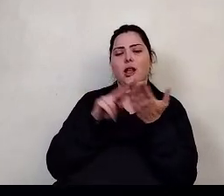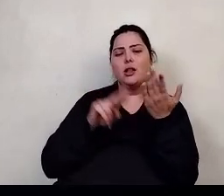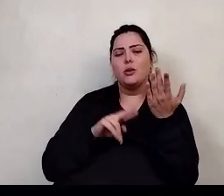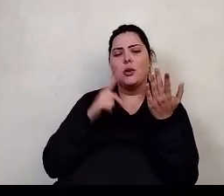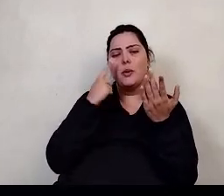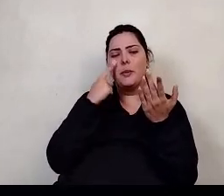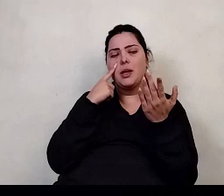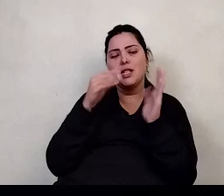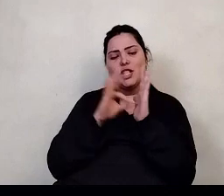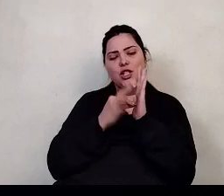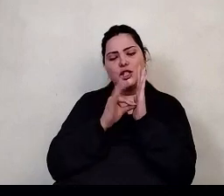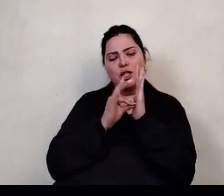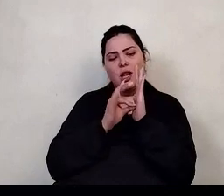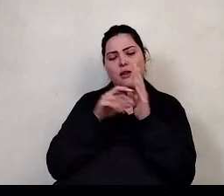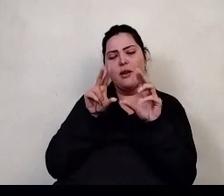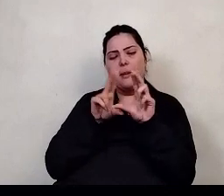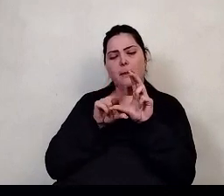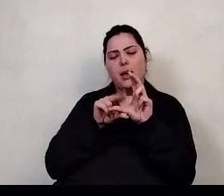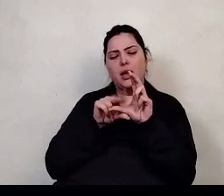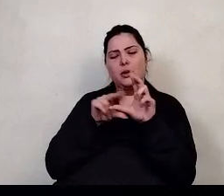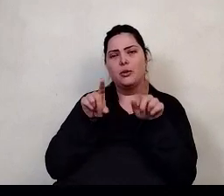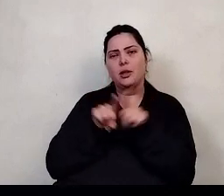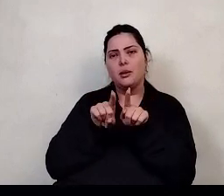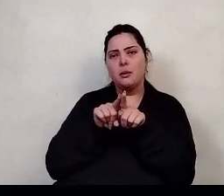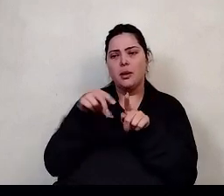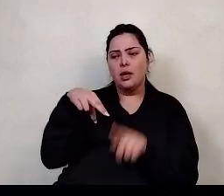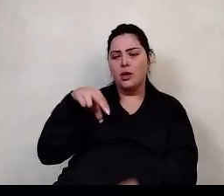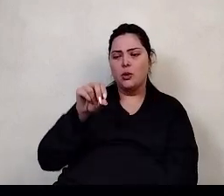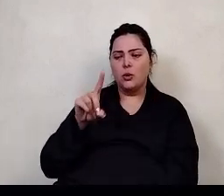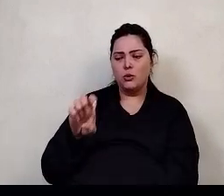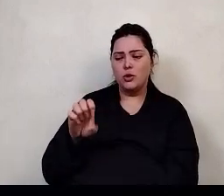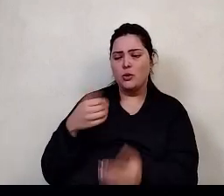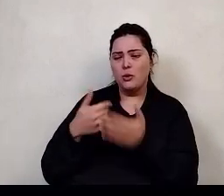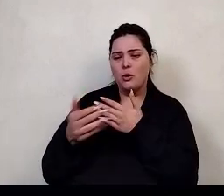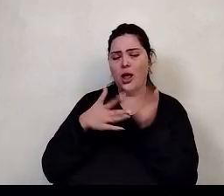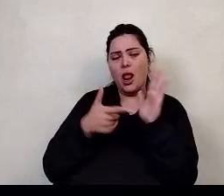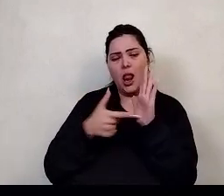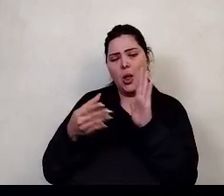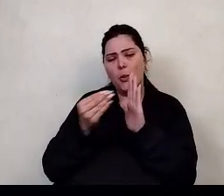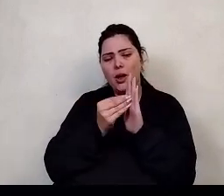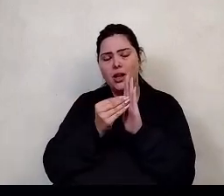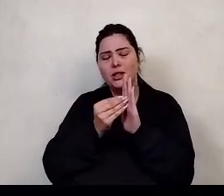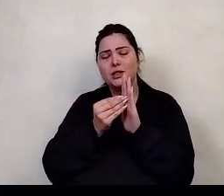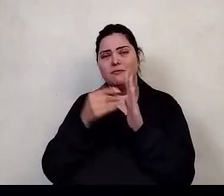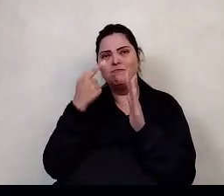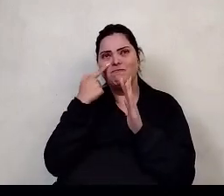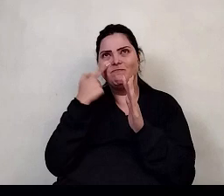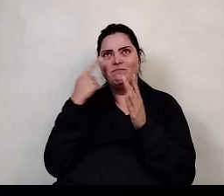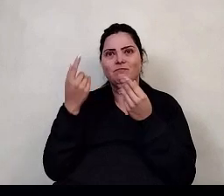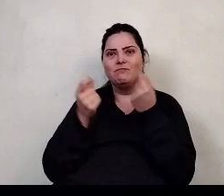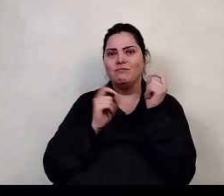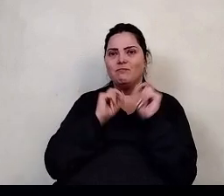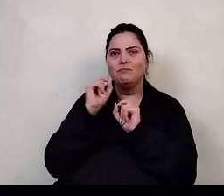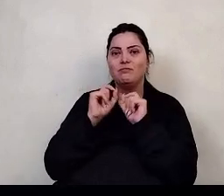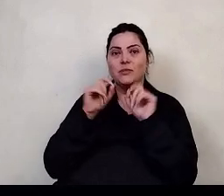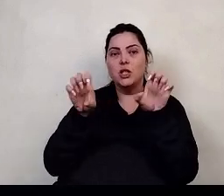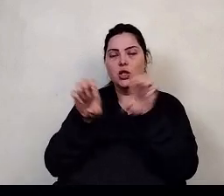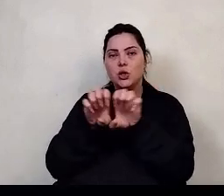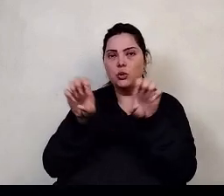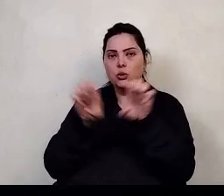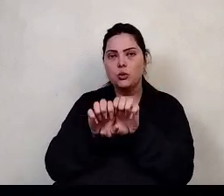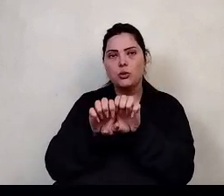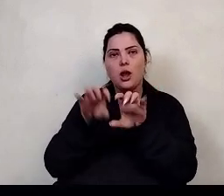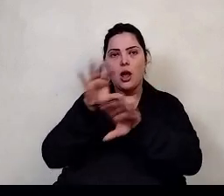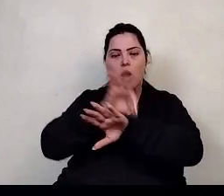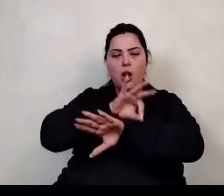no mundo Python, pensa no mundo Node, qualquer linguagem, a gente gera o relatório de testes e a gente enxerga o que neles? Estrutura de código. A gente enxerga